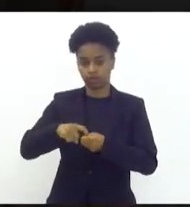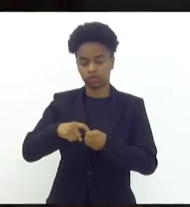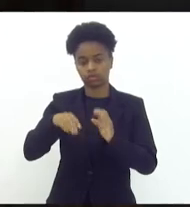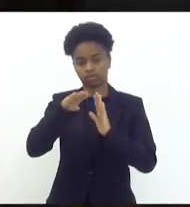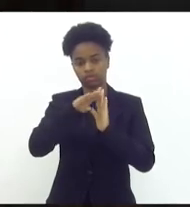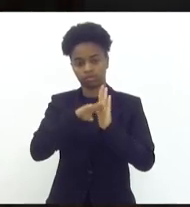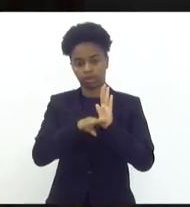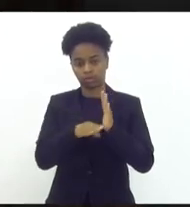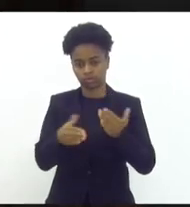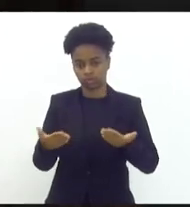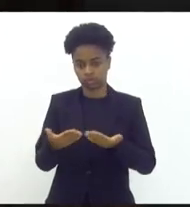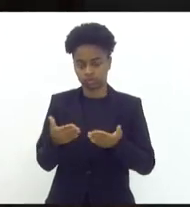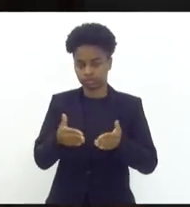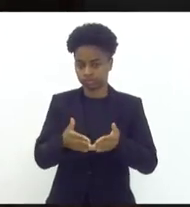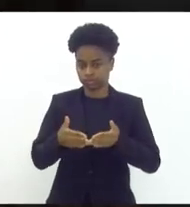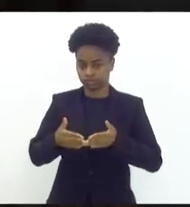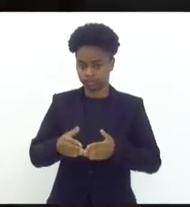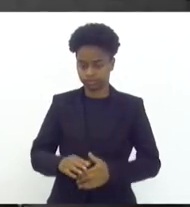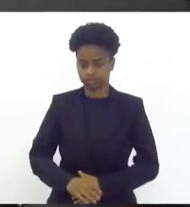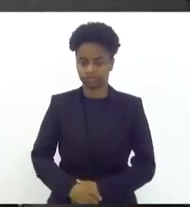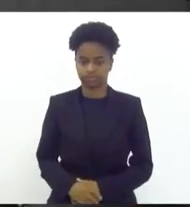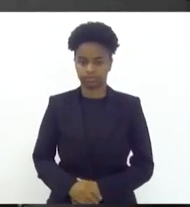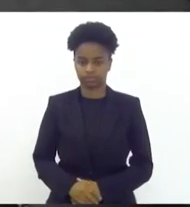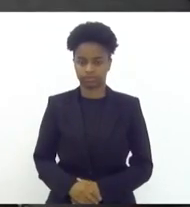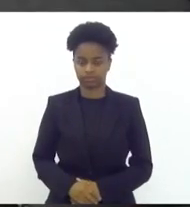a ordem do dia está suspensa a sessão